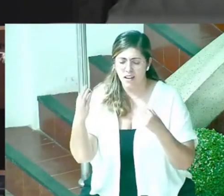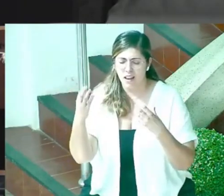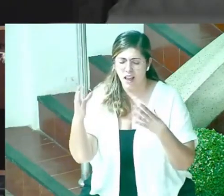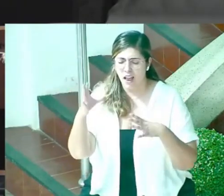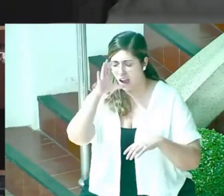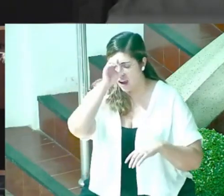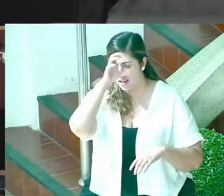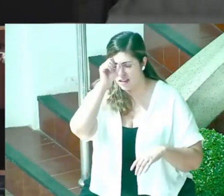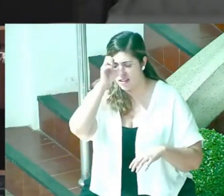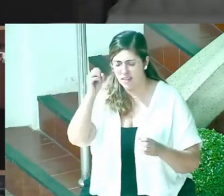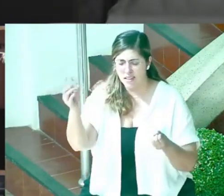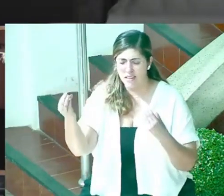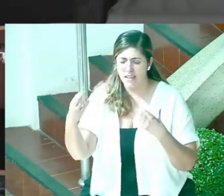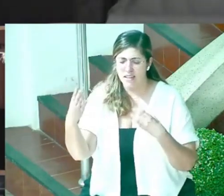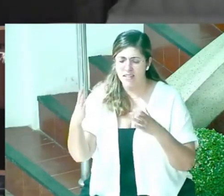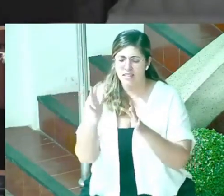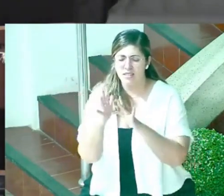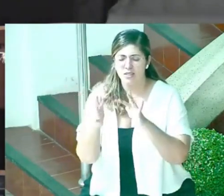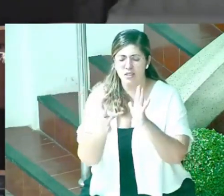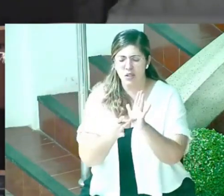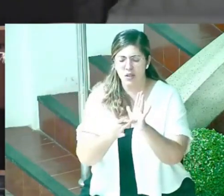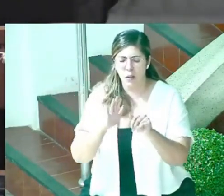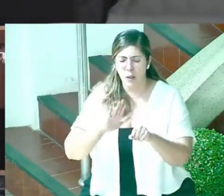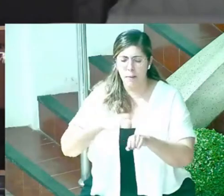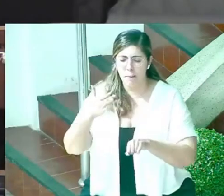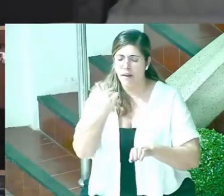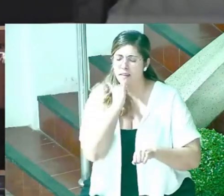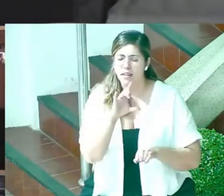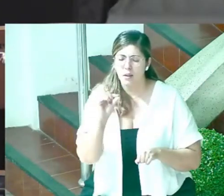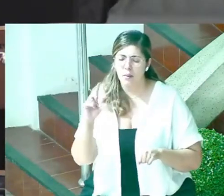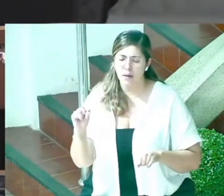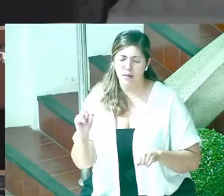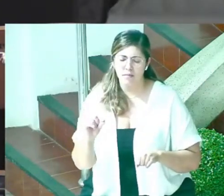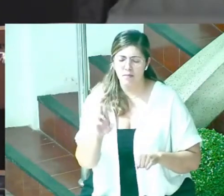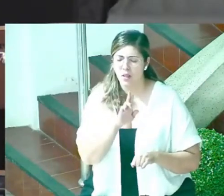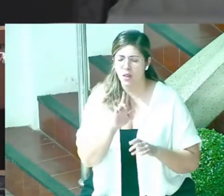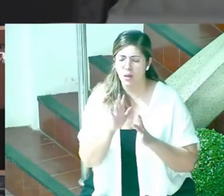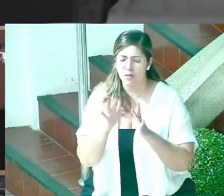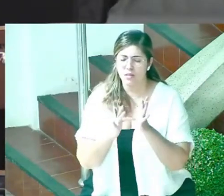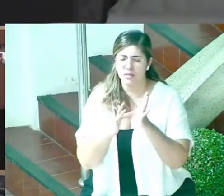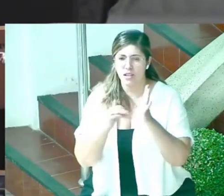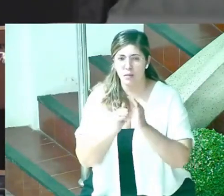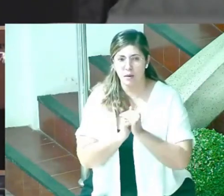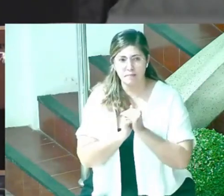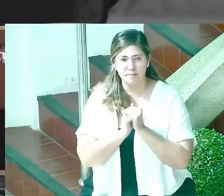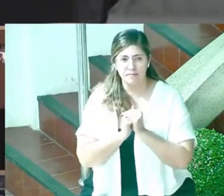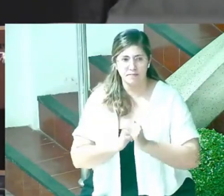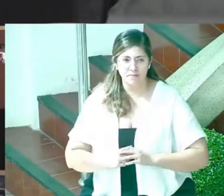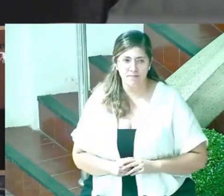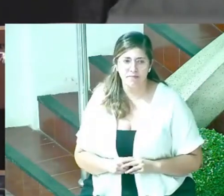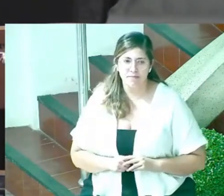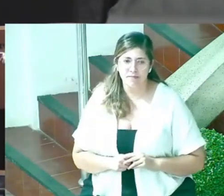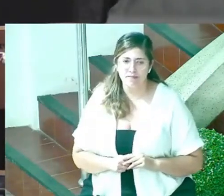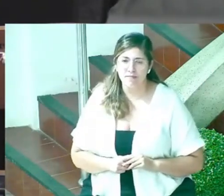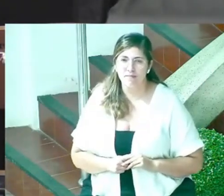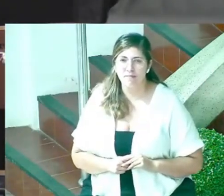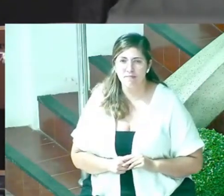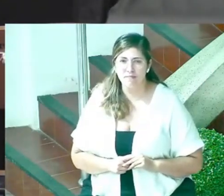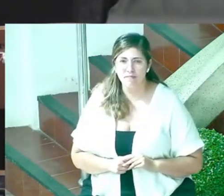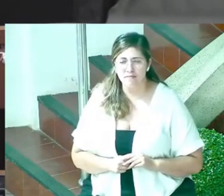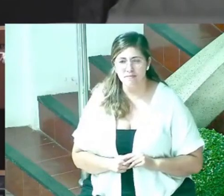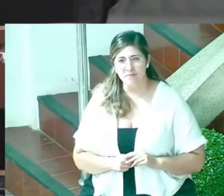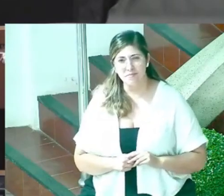aquele aperto de mão? Aquele abraço de reconciliação? Você vai perdoar ele. Você vai